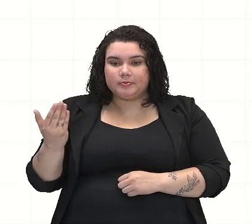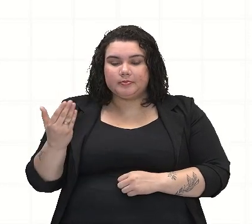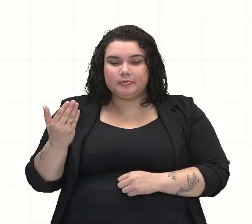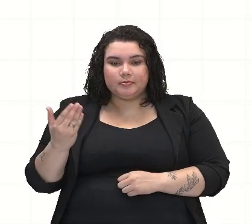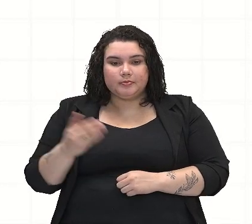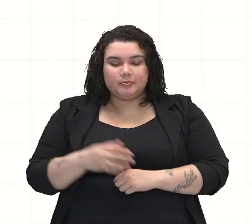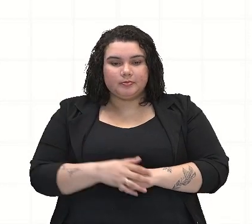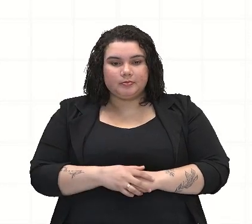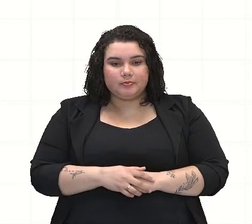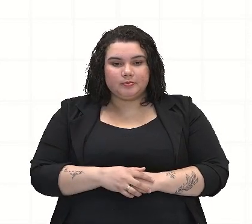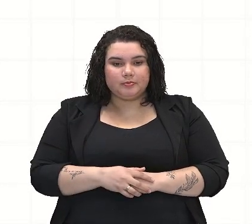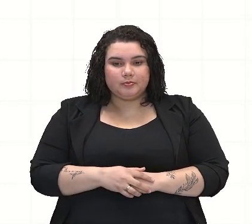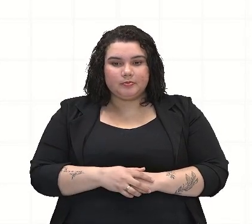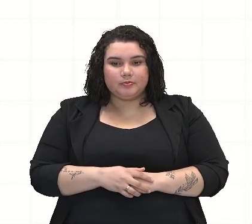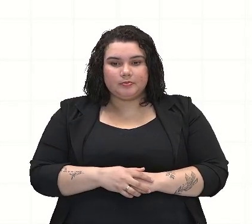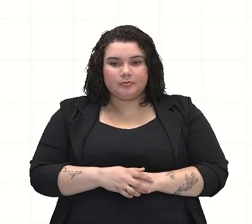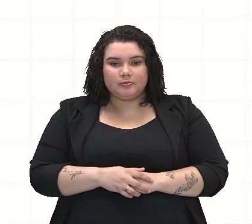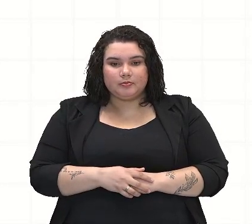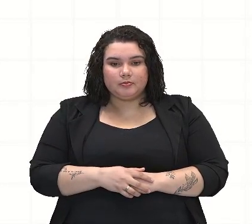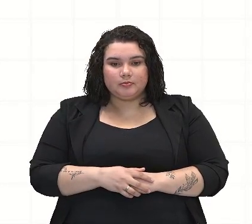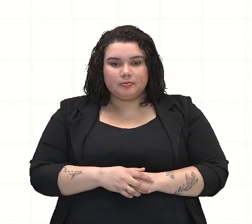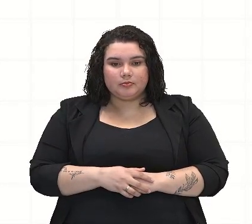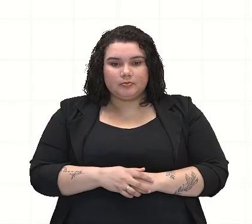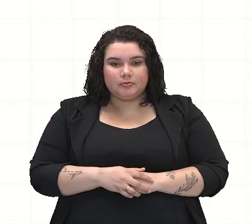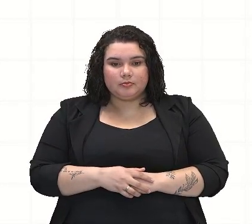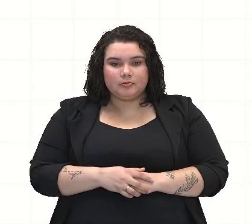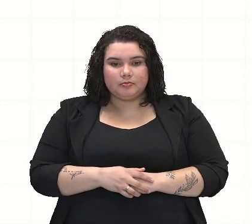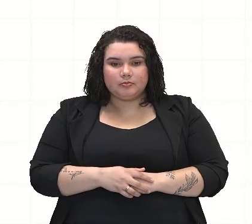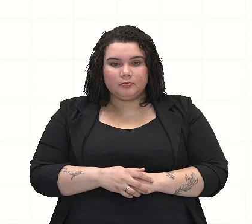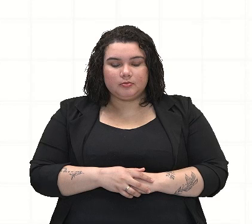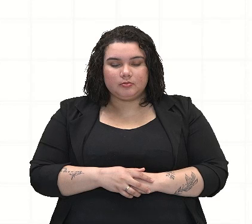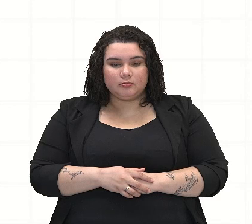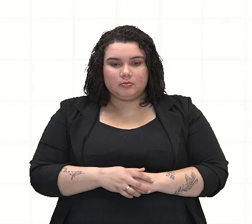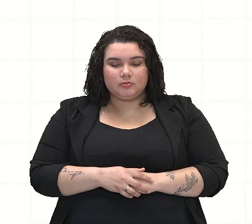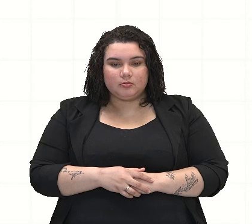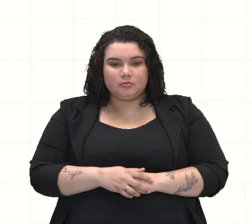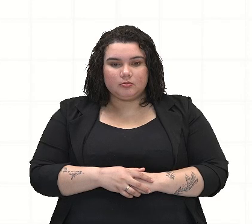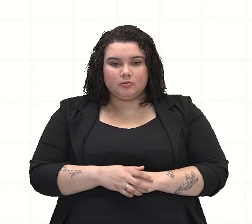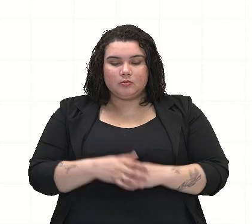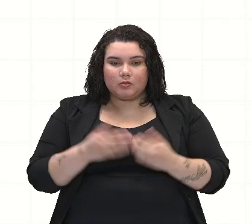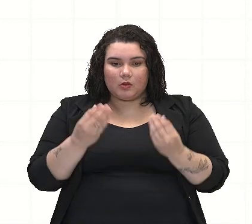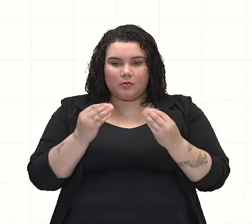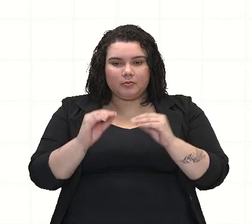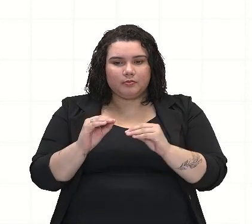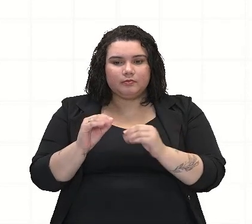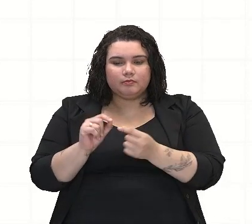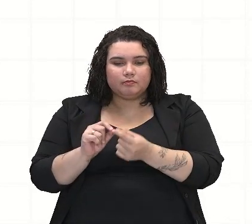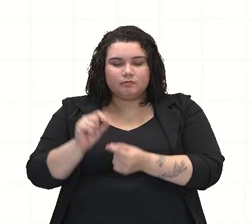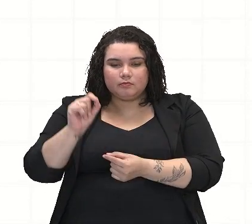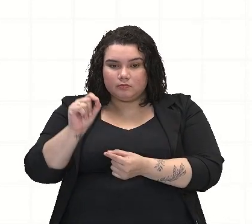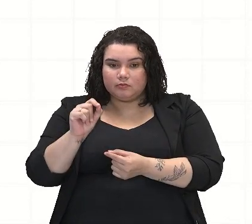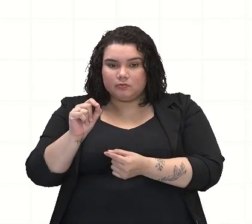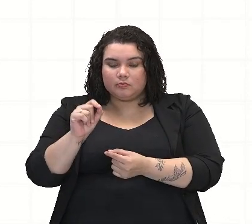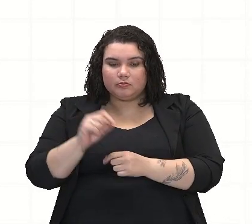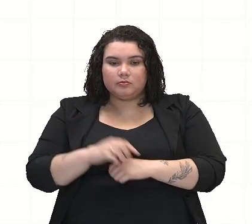Pronto. Tá? Bem, eu botei só um pedacinho aqui, mas ela segue,